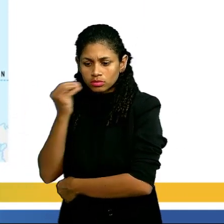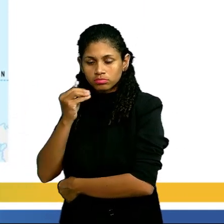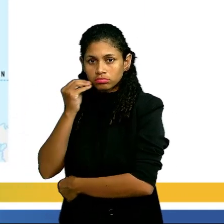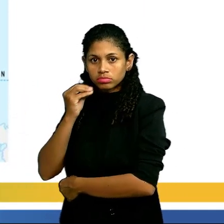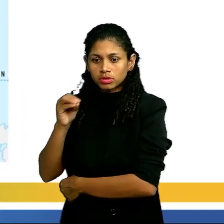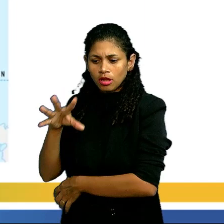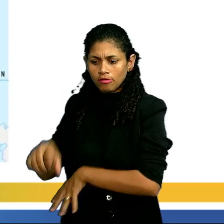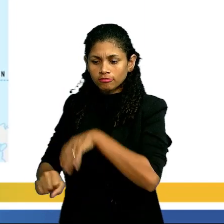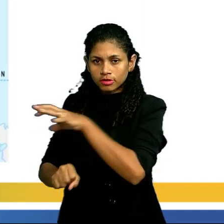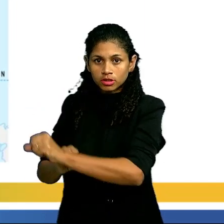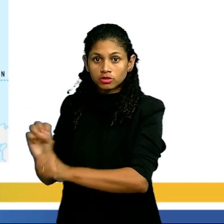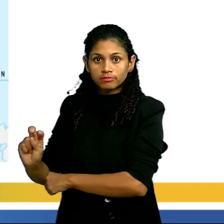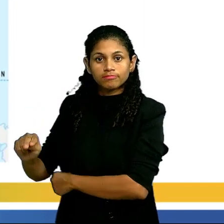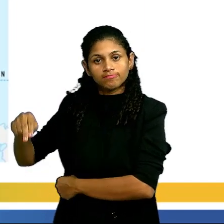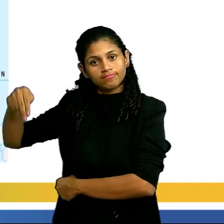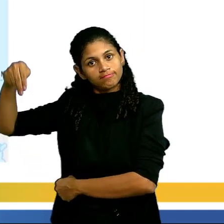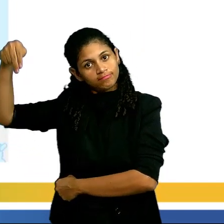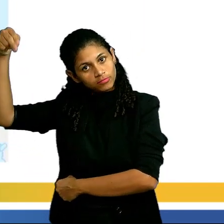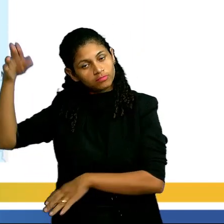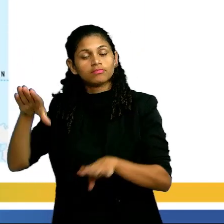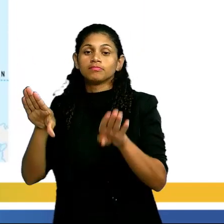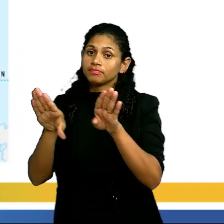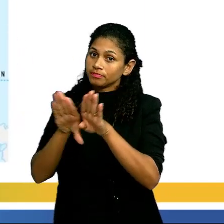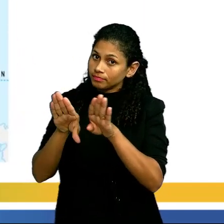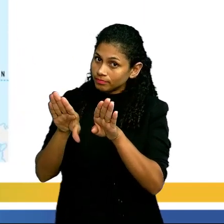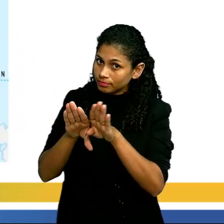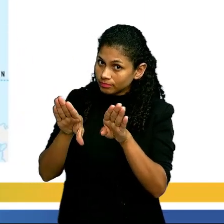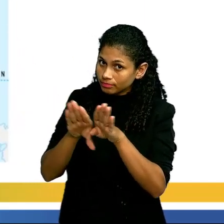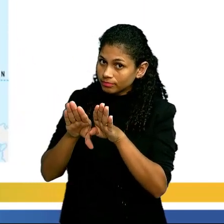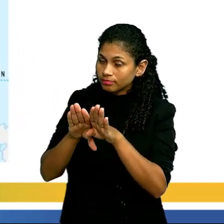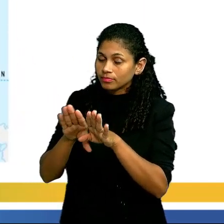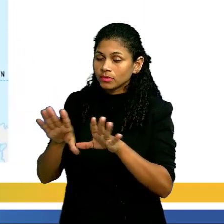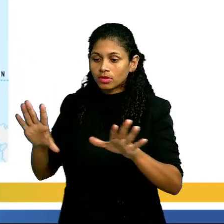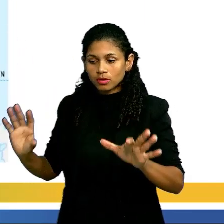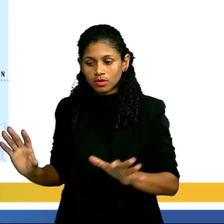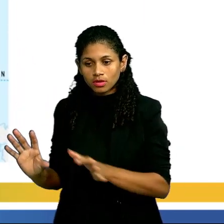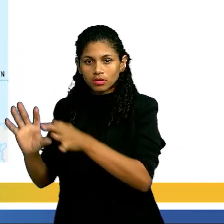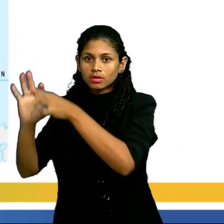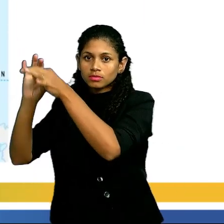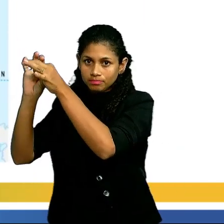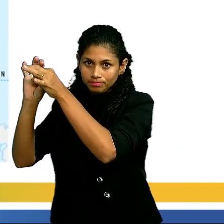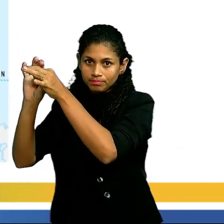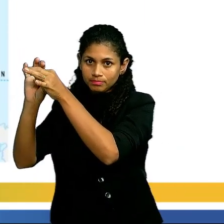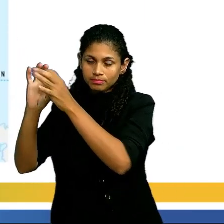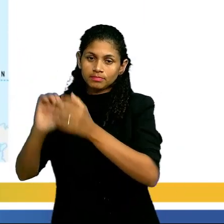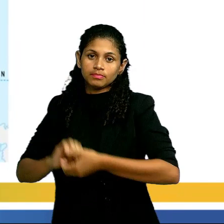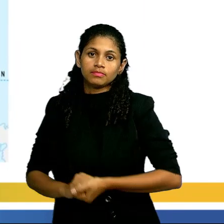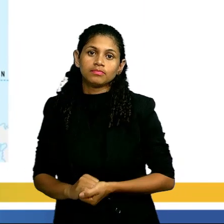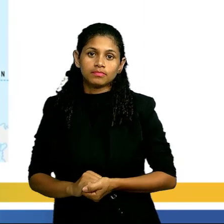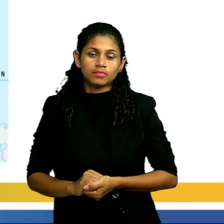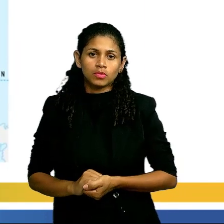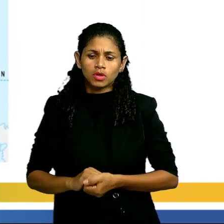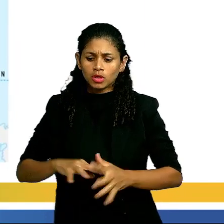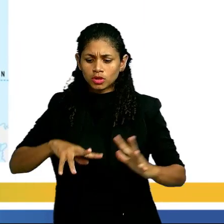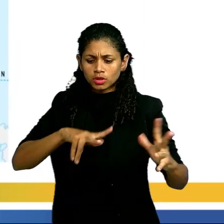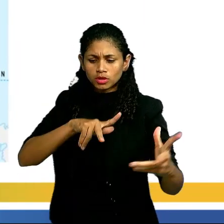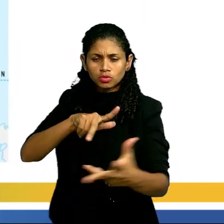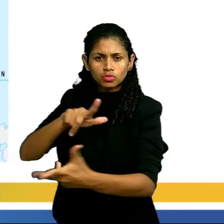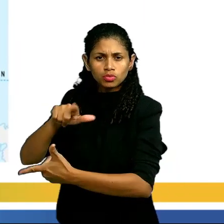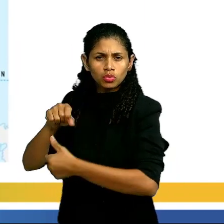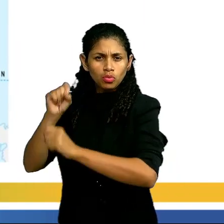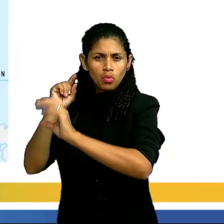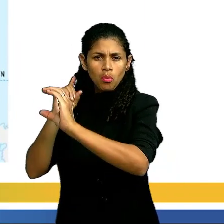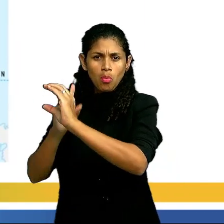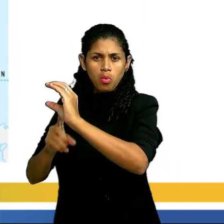na parte norte, tentando unificar a Coreia e torná-la completamente capitalista, né? Então, essa é a primeira guerra